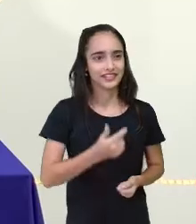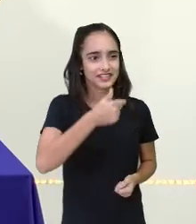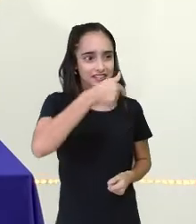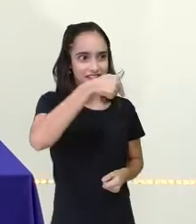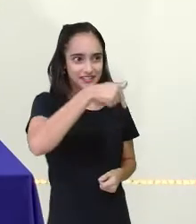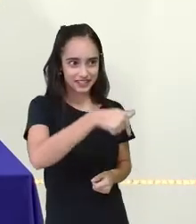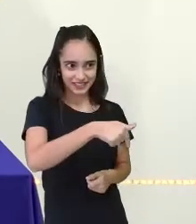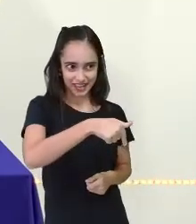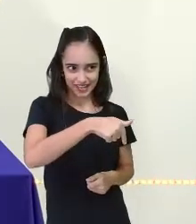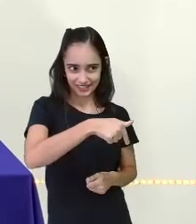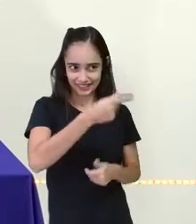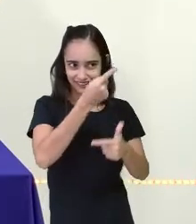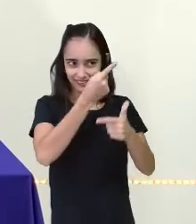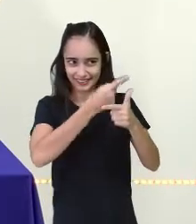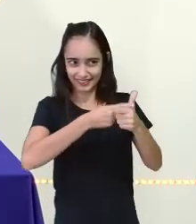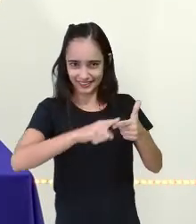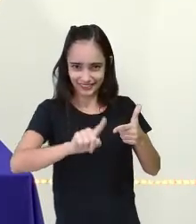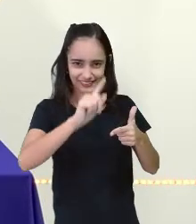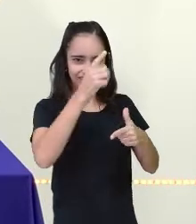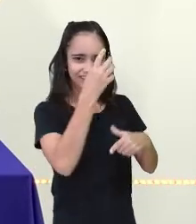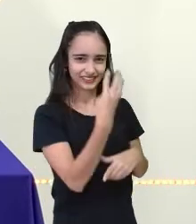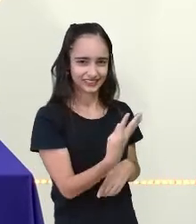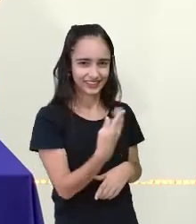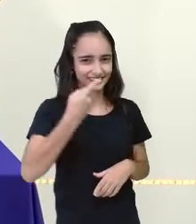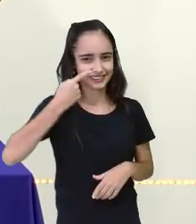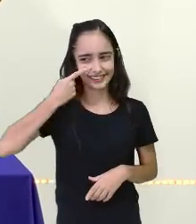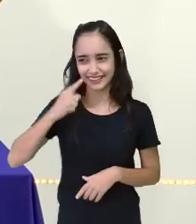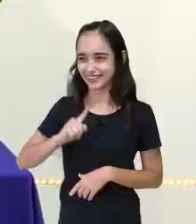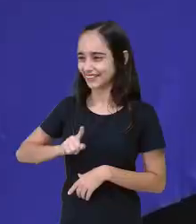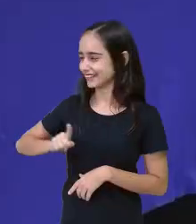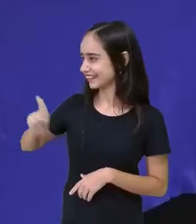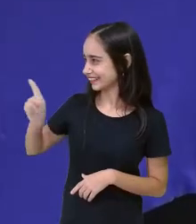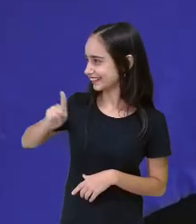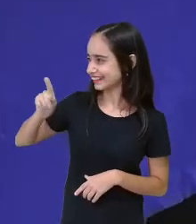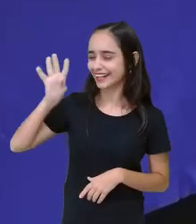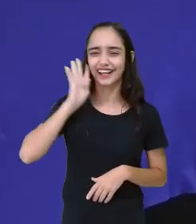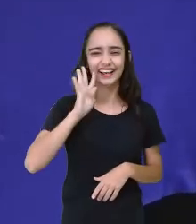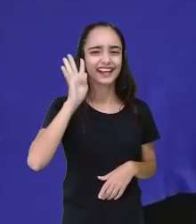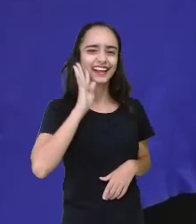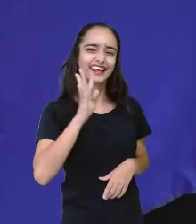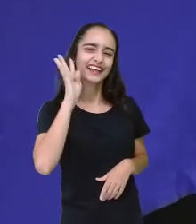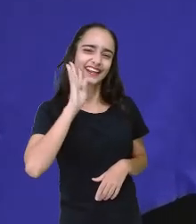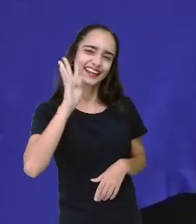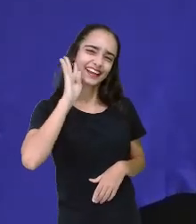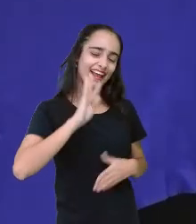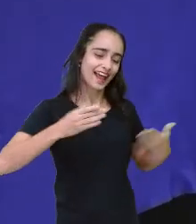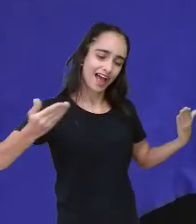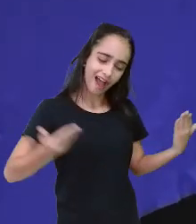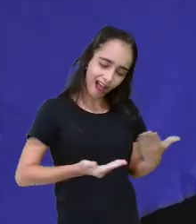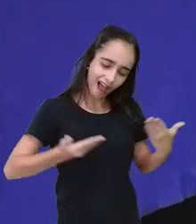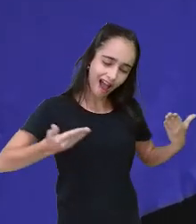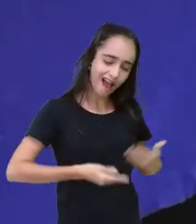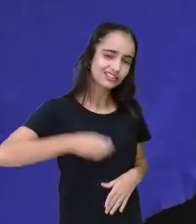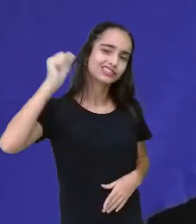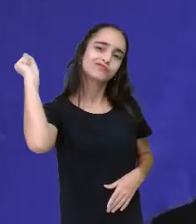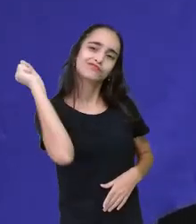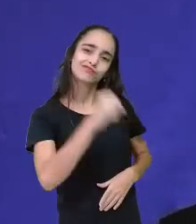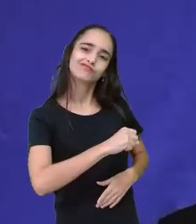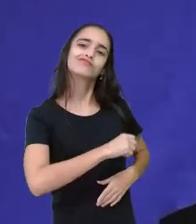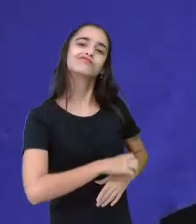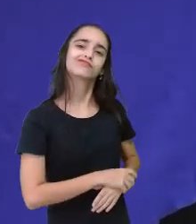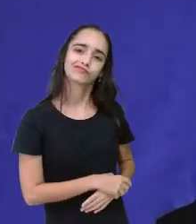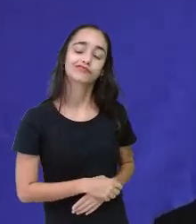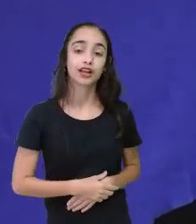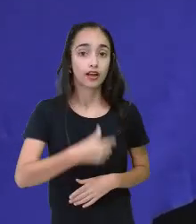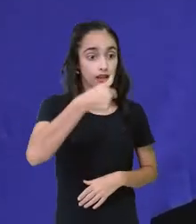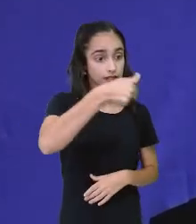7 dividido por 4. Olha para aí, crianças, que legal. Agora sim.